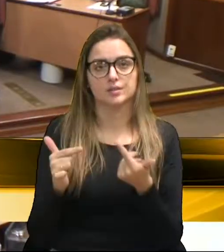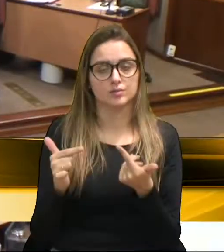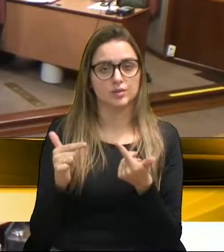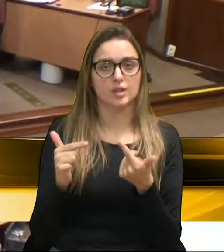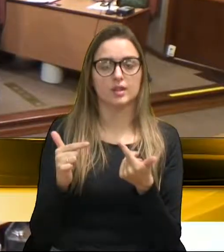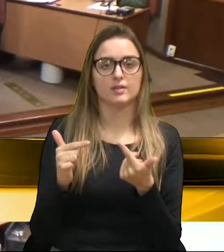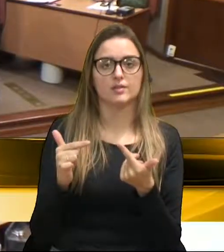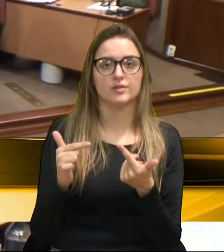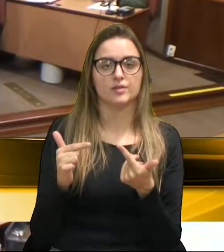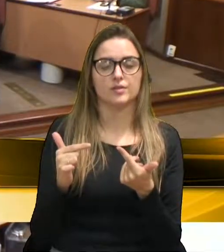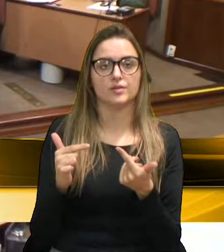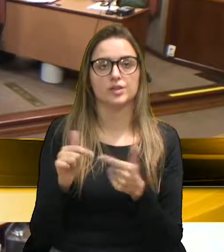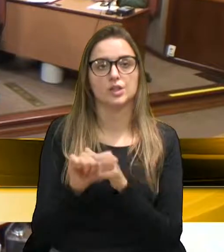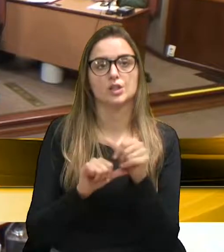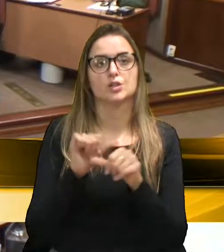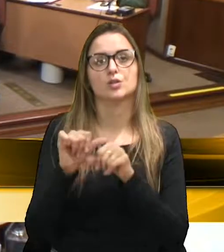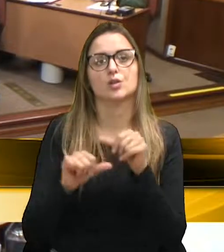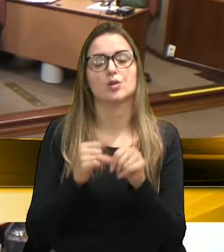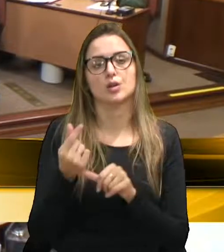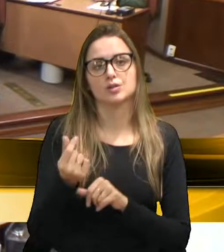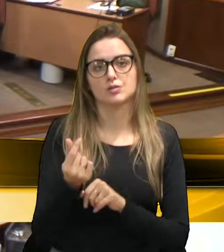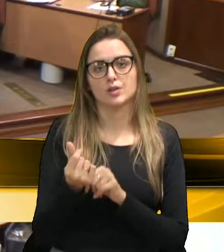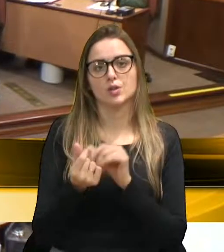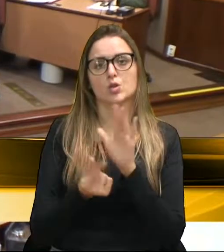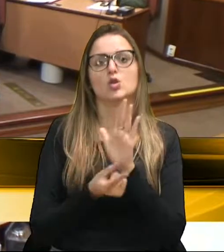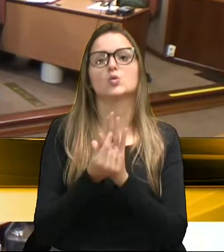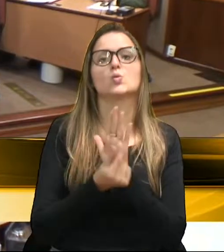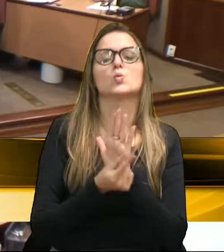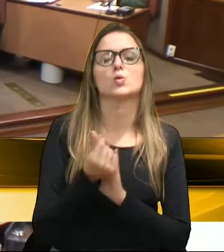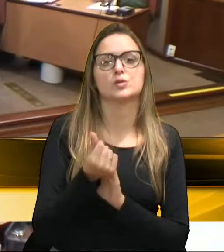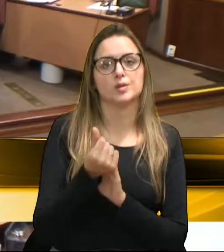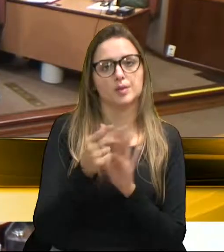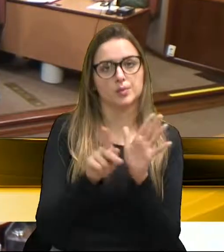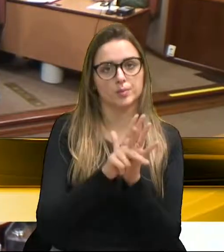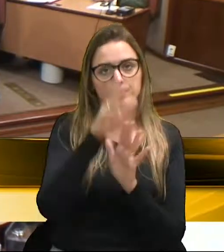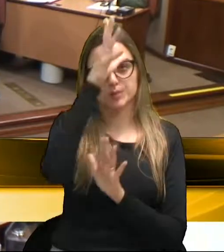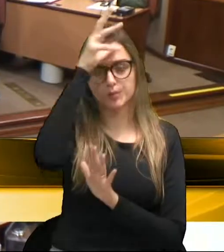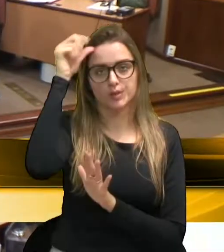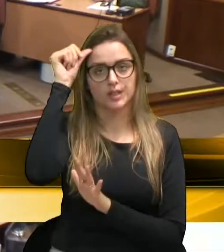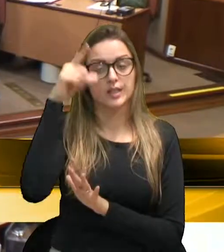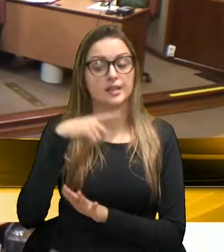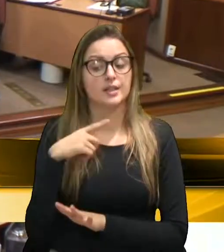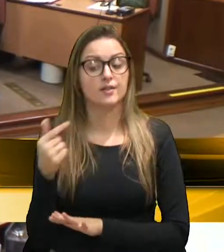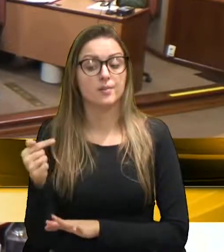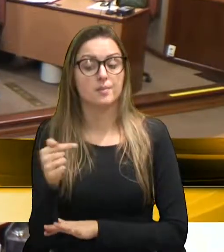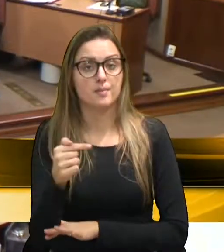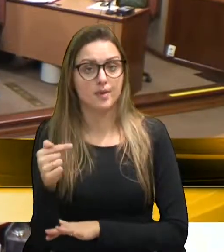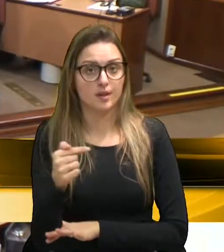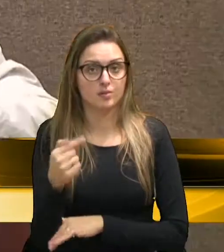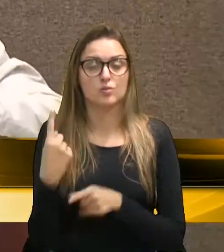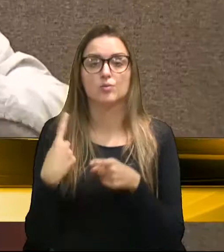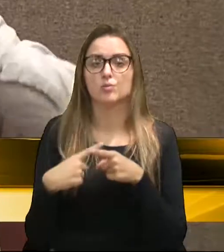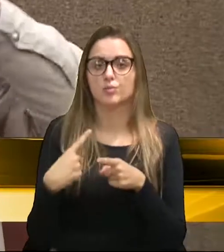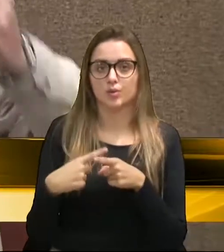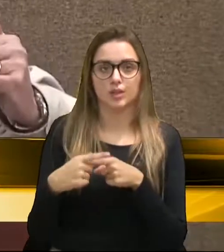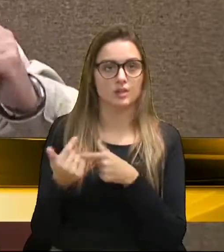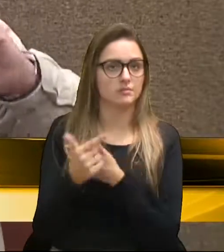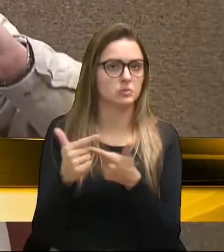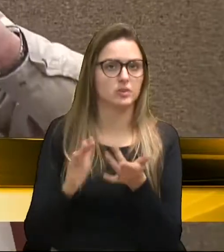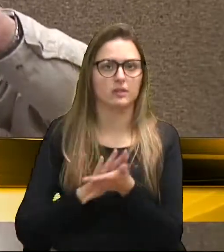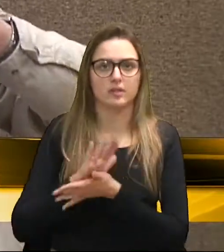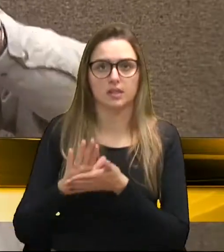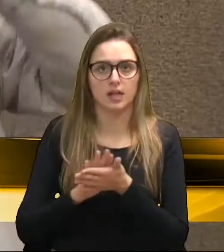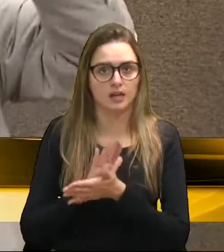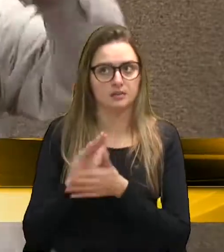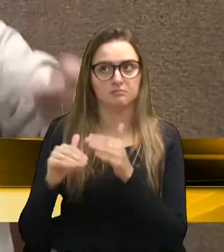por parte do Poder Executivo. Inclusive, houve redução, porque não teve absolutamente, não é nem aumento,